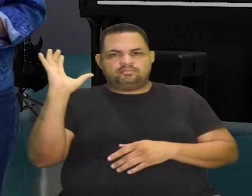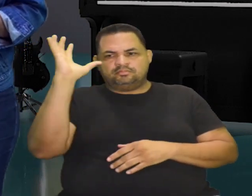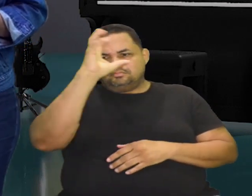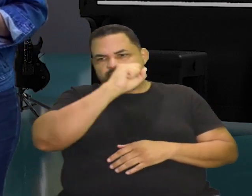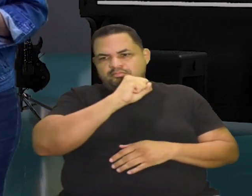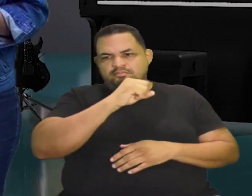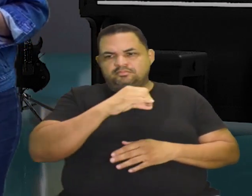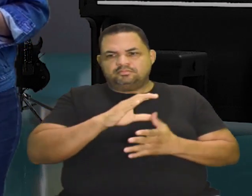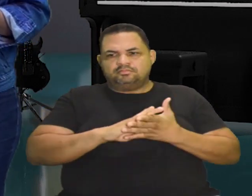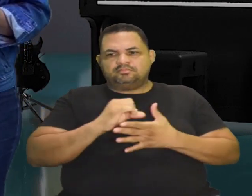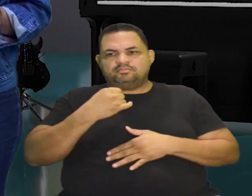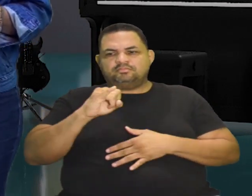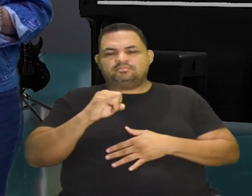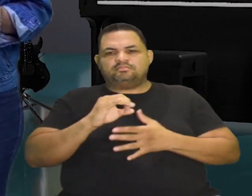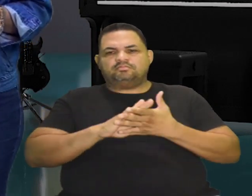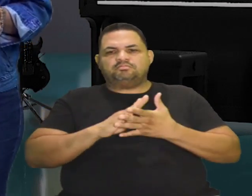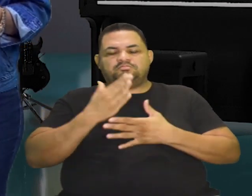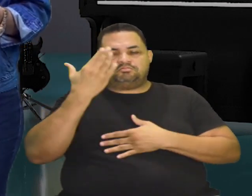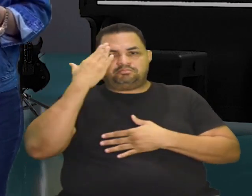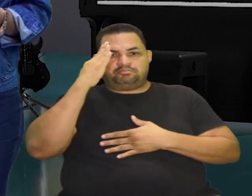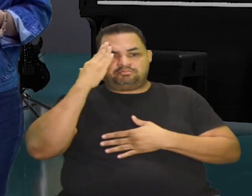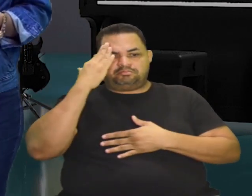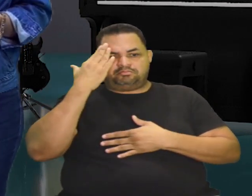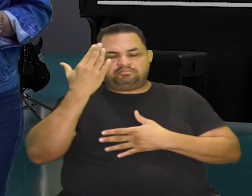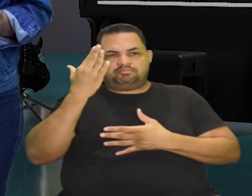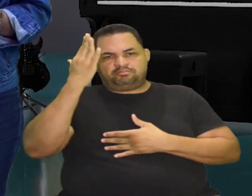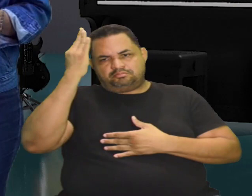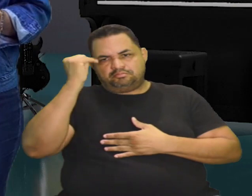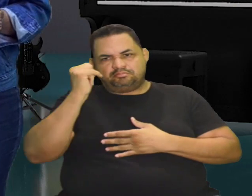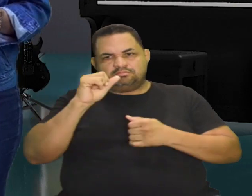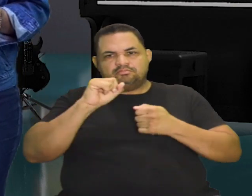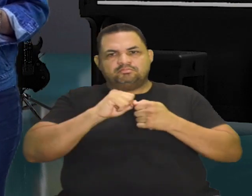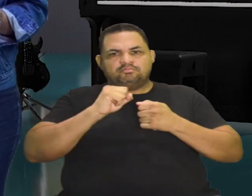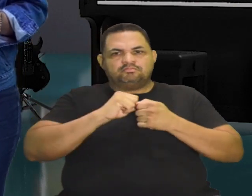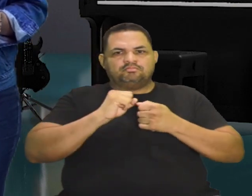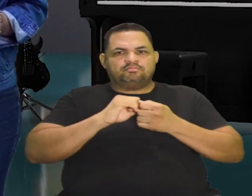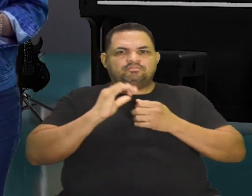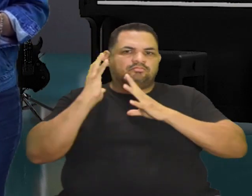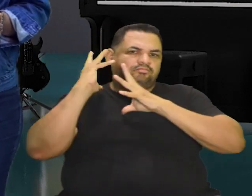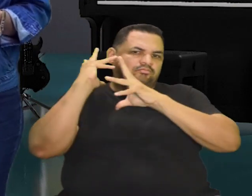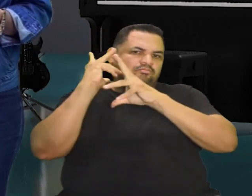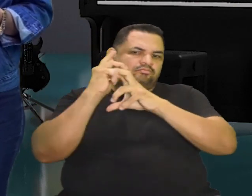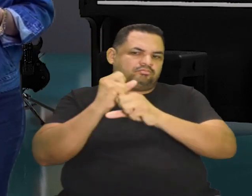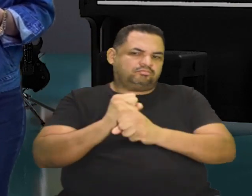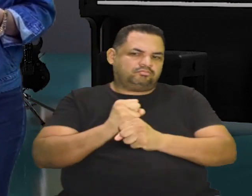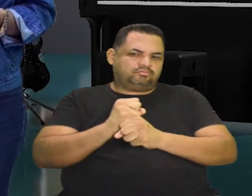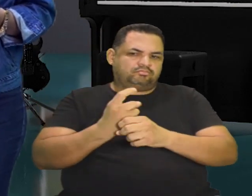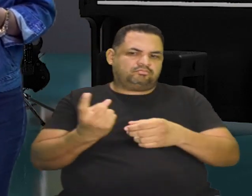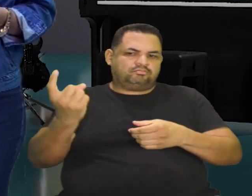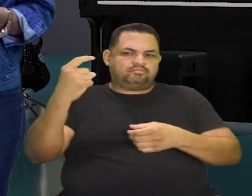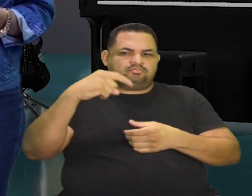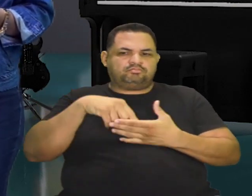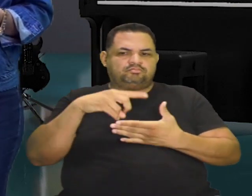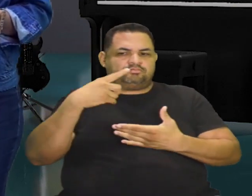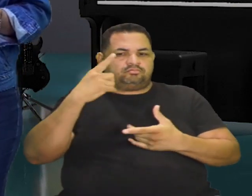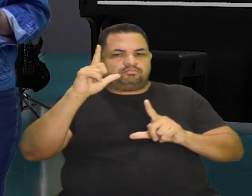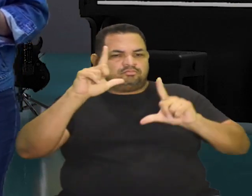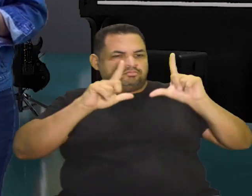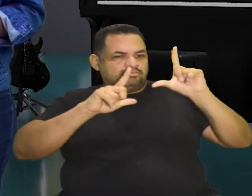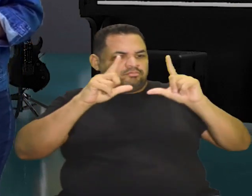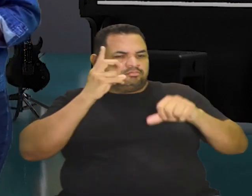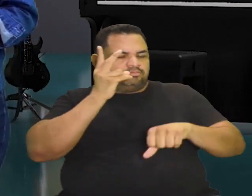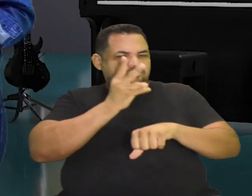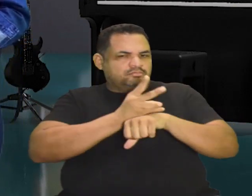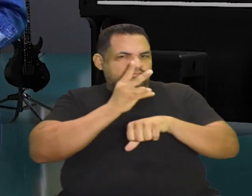não conseguir compreender, você já sabe, fazer uma revisão, voltar lá, assistir às aulas, voltar no material que